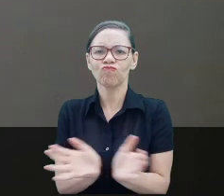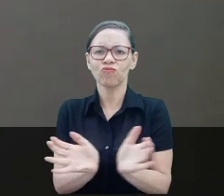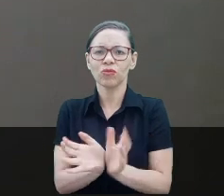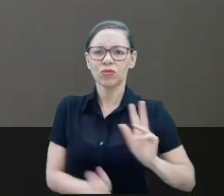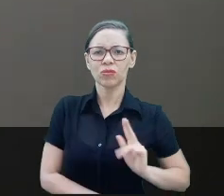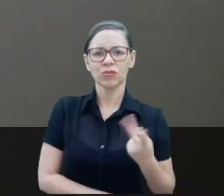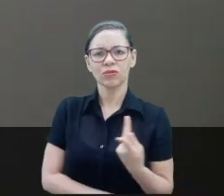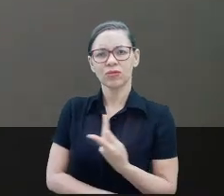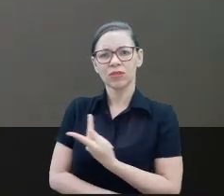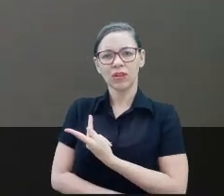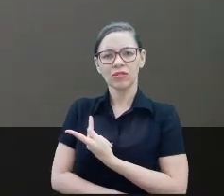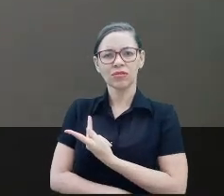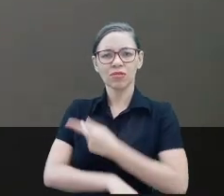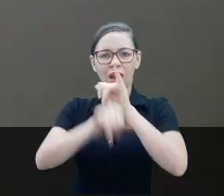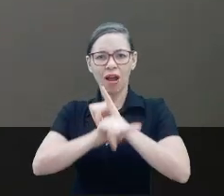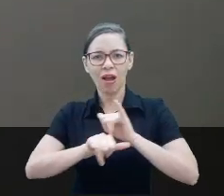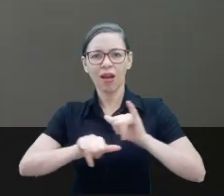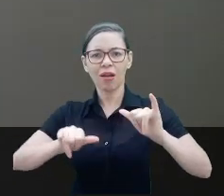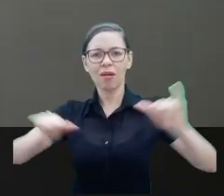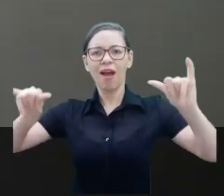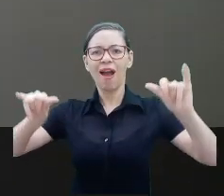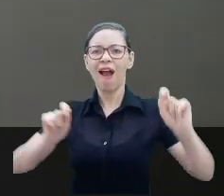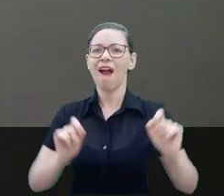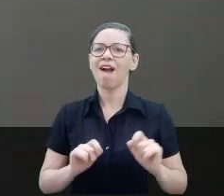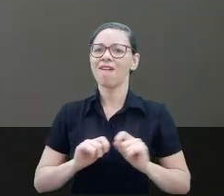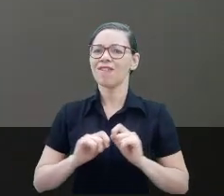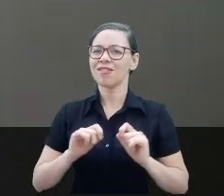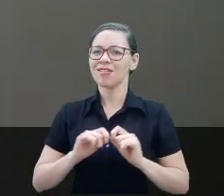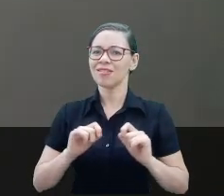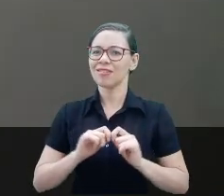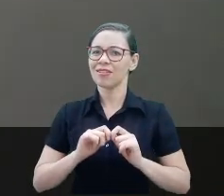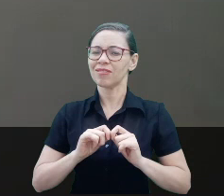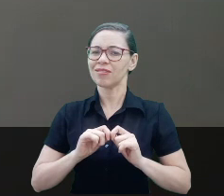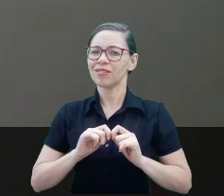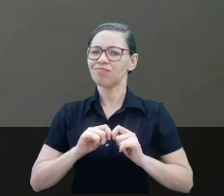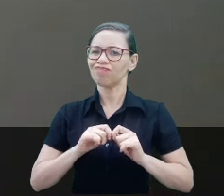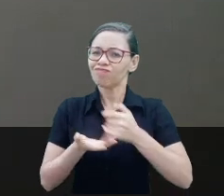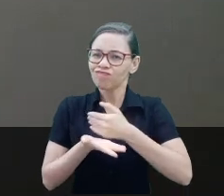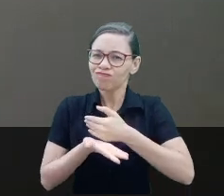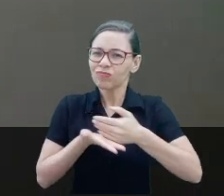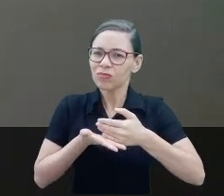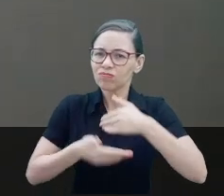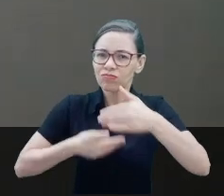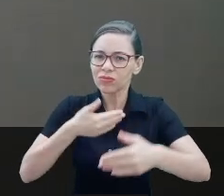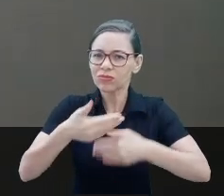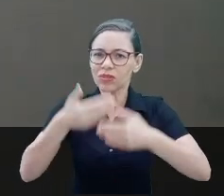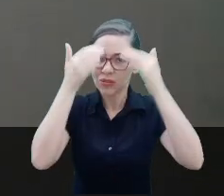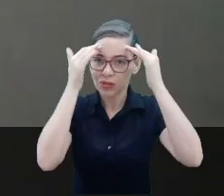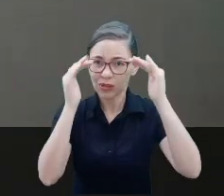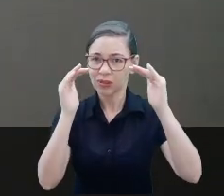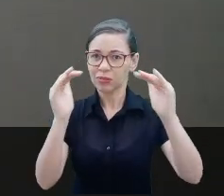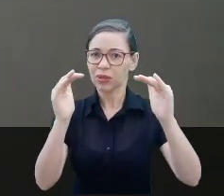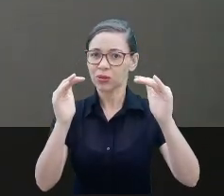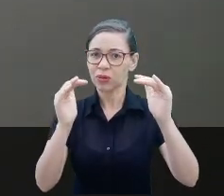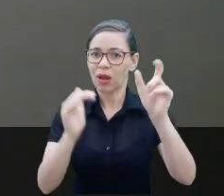reunir e promover uma campanha. E a partir disso, né, começou-se essa discussão sobre a dignidade e o respeito a